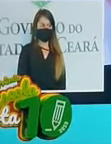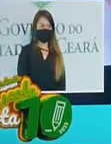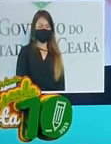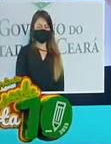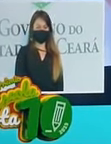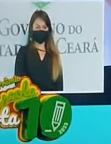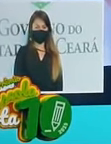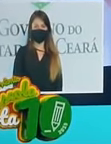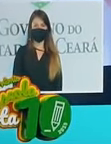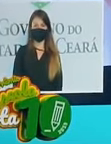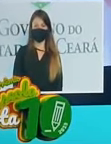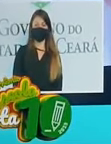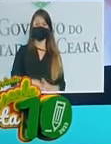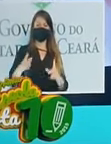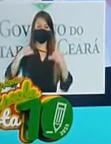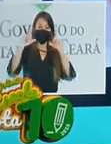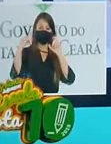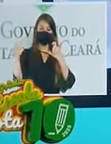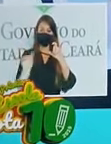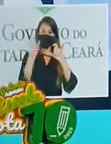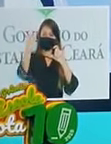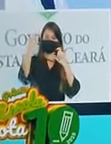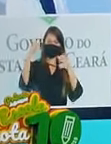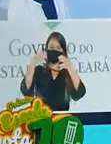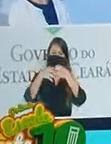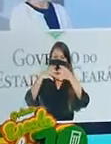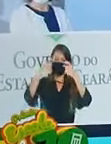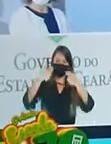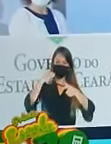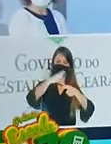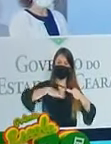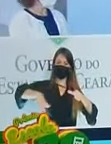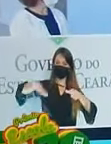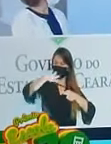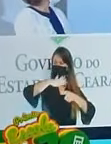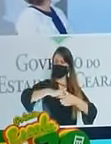esse momento importante para a Apopiara. Secretária, obrigado, parabéns.